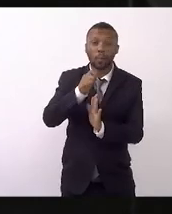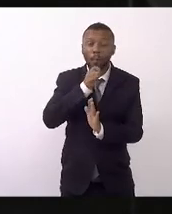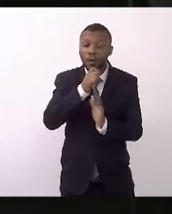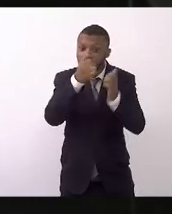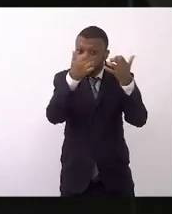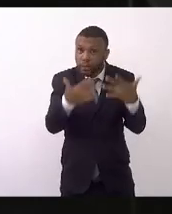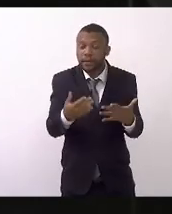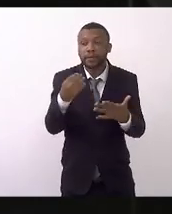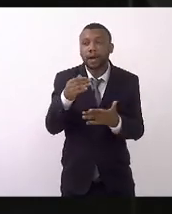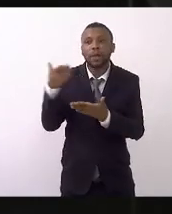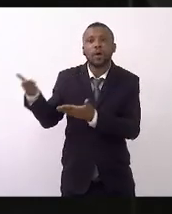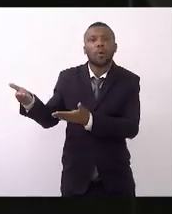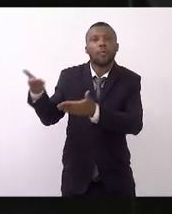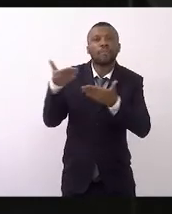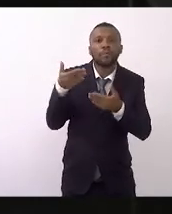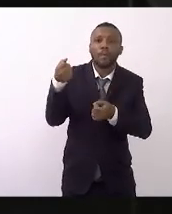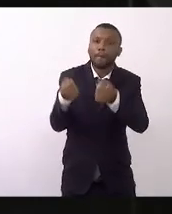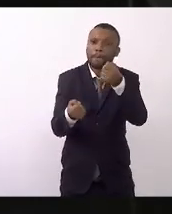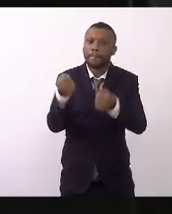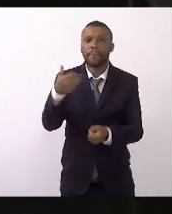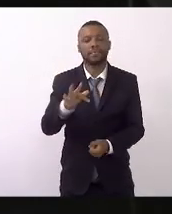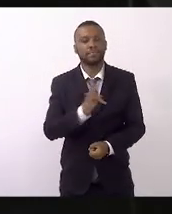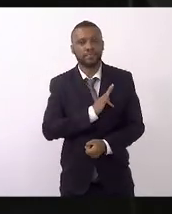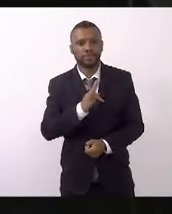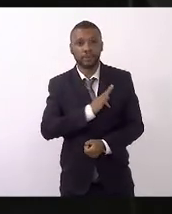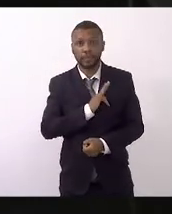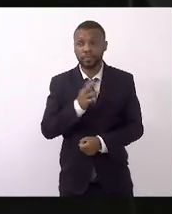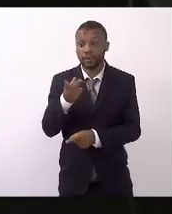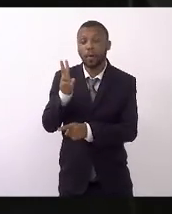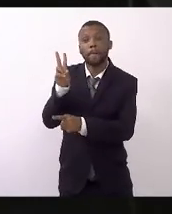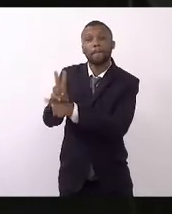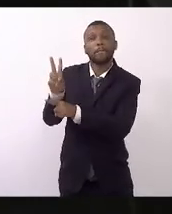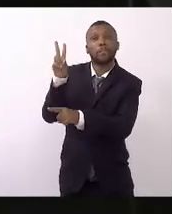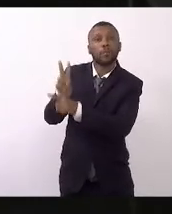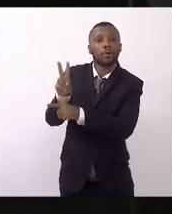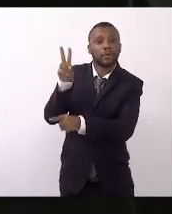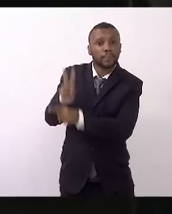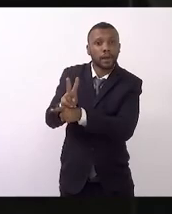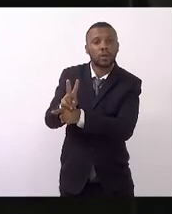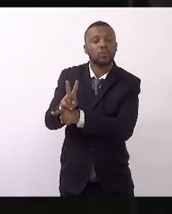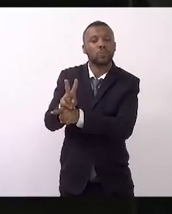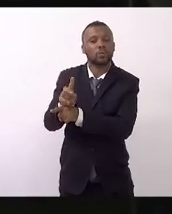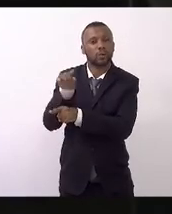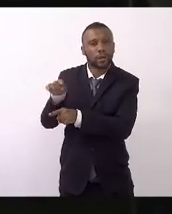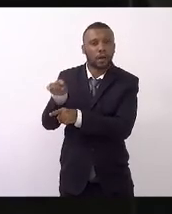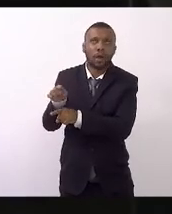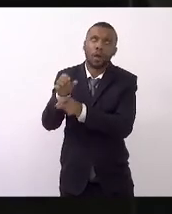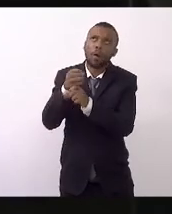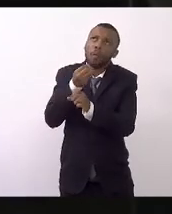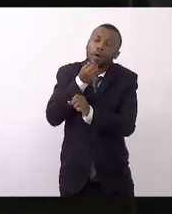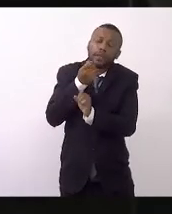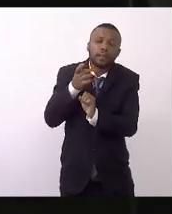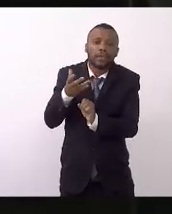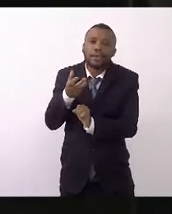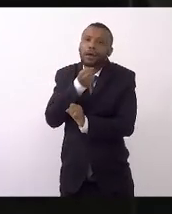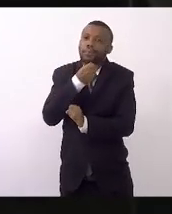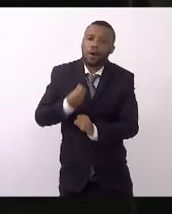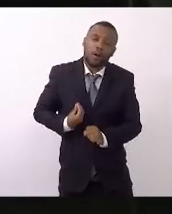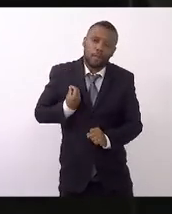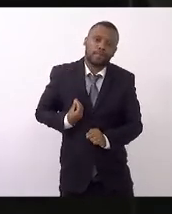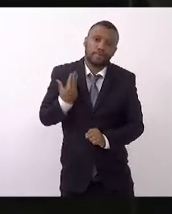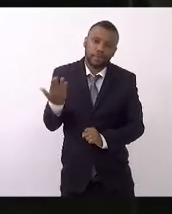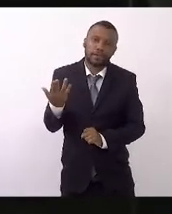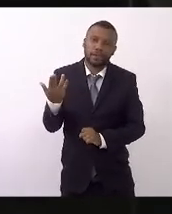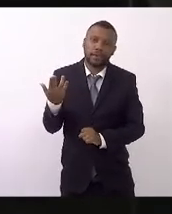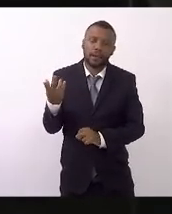uma viatura que fazia o policiamento ostensivo, podendo salvar até uma vida e